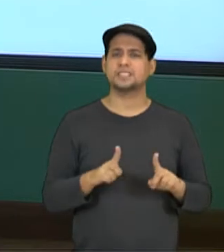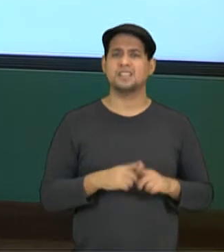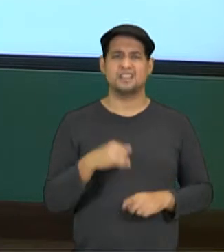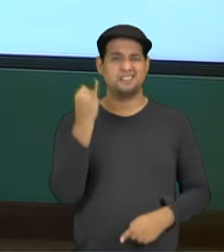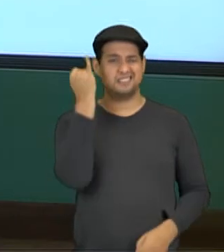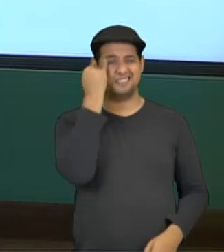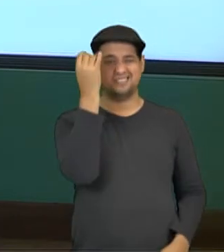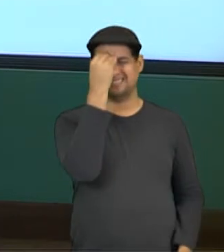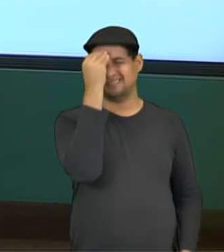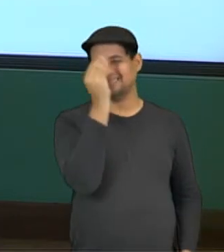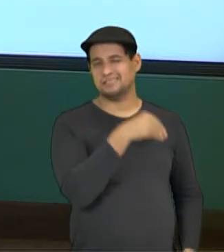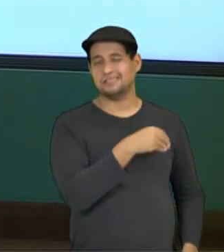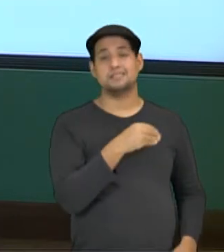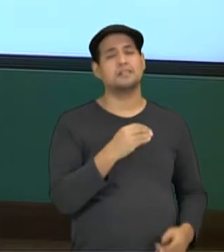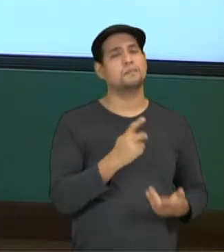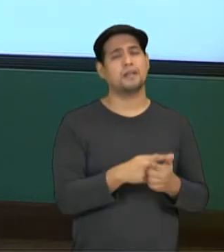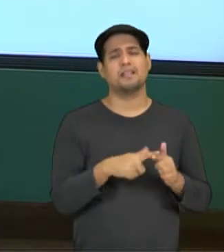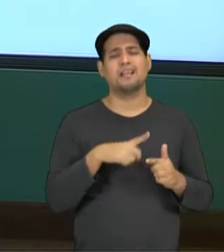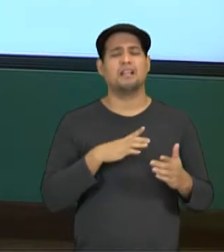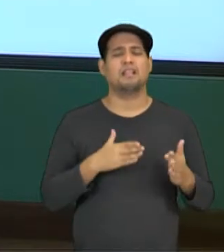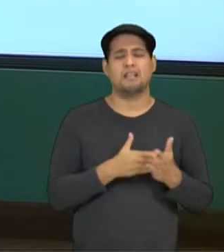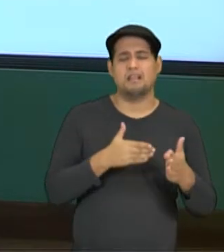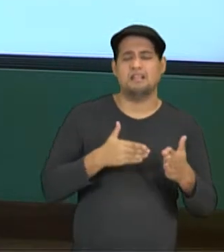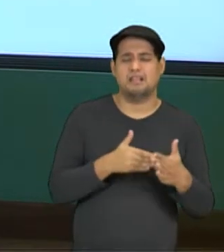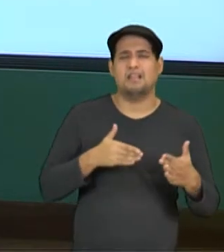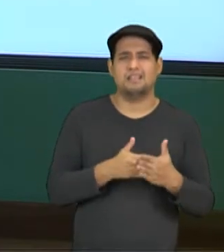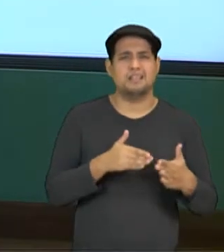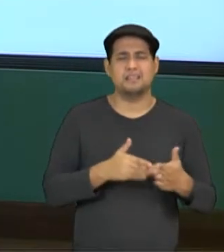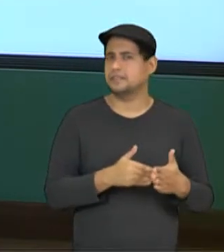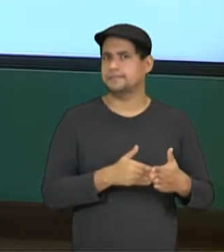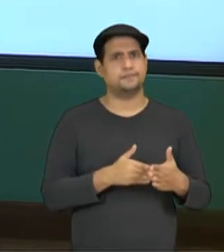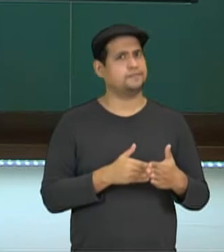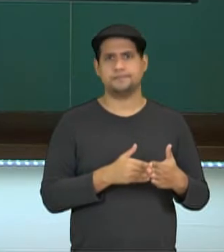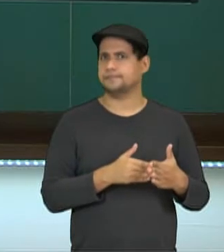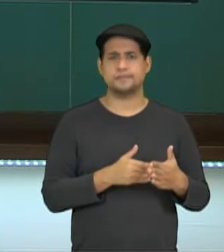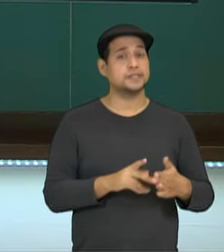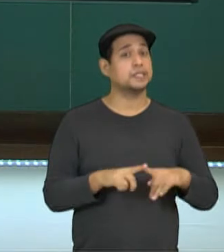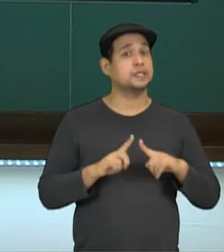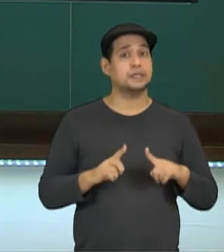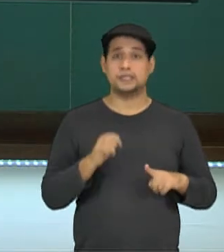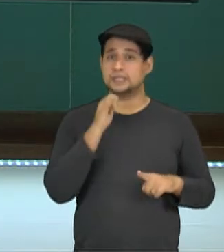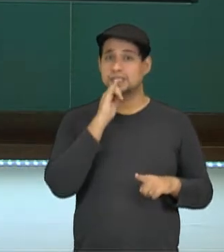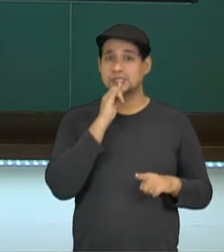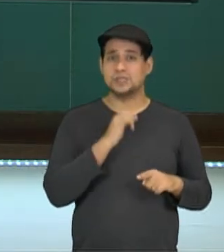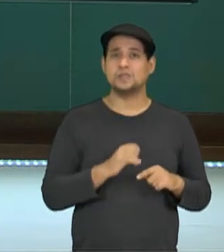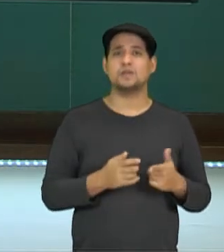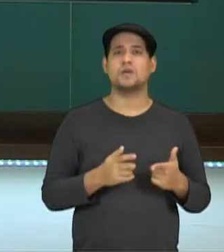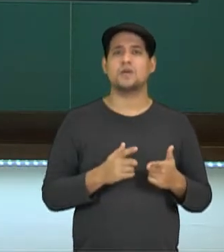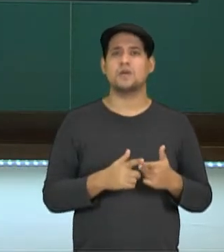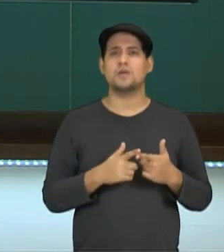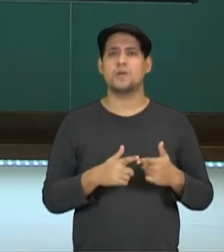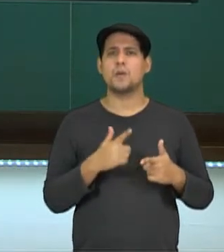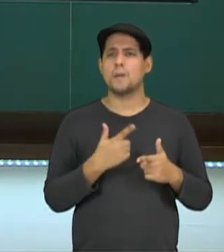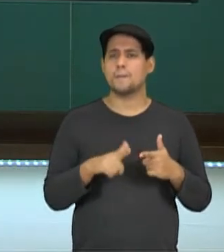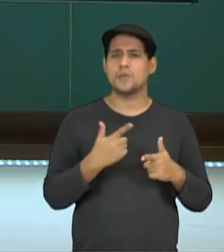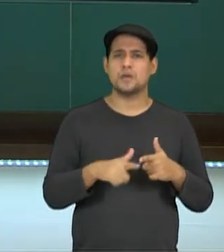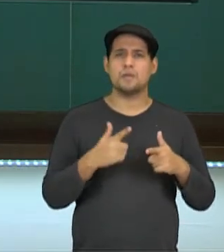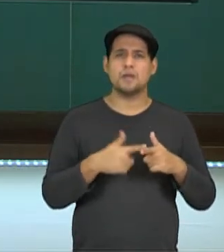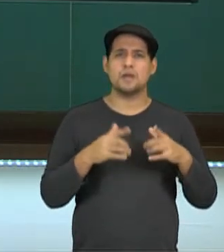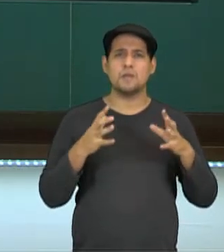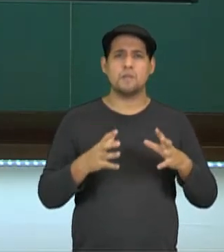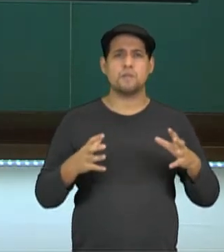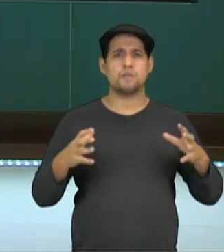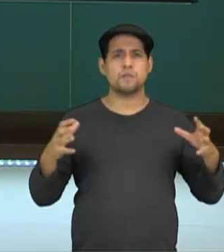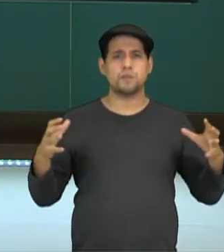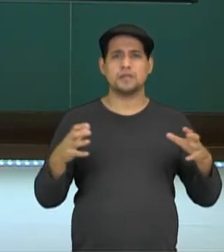Desistir, portanto, diante das dificuldades, não deve ser uma opção. Por mais grande que o problema seja, por mais grande, né, que ele